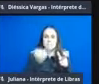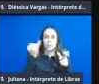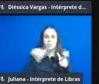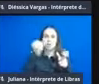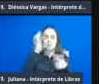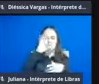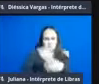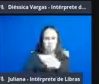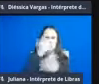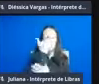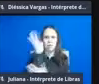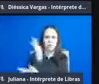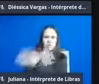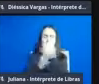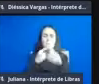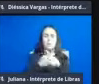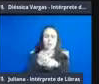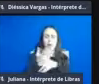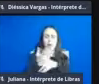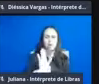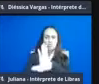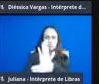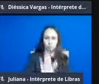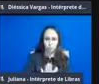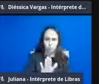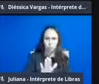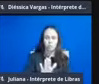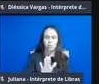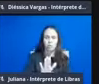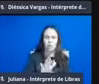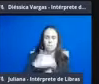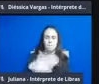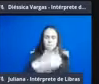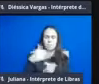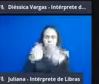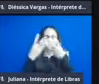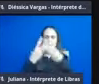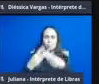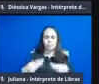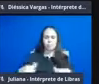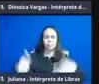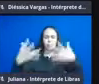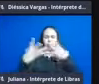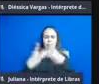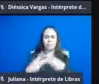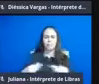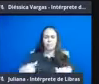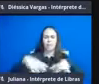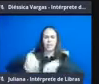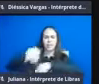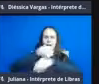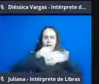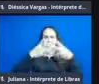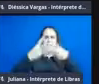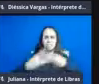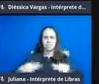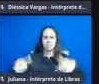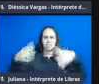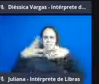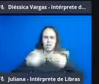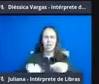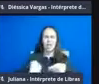porque elas auxiliam no processo de decomposição, então, elas aceleram, né, o processo de decomposição de animais,